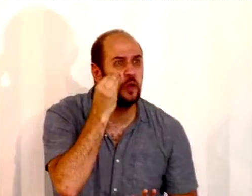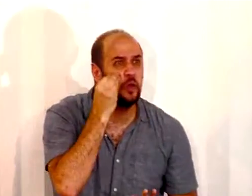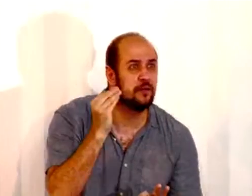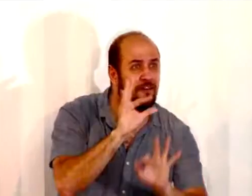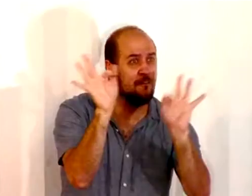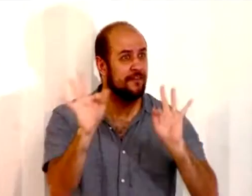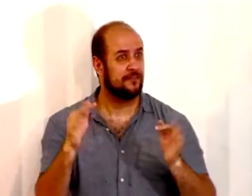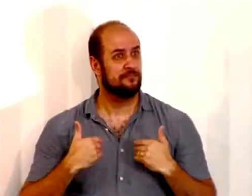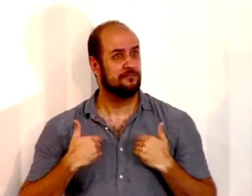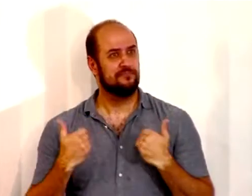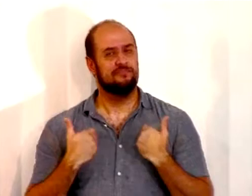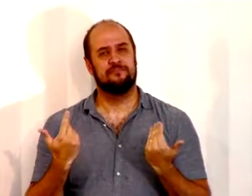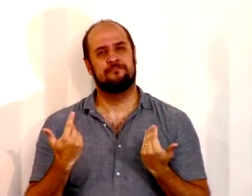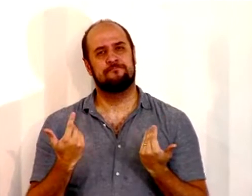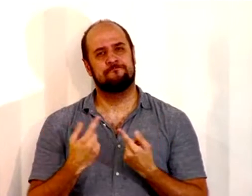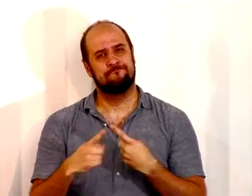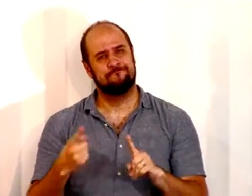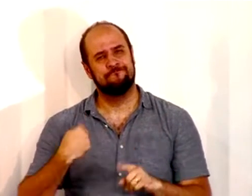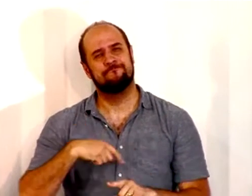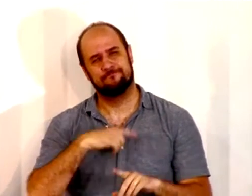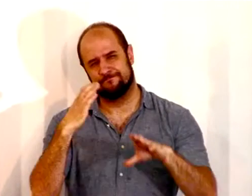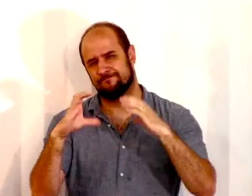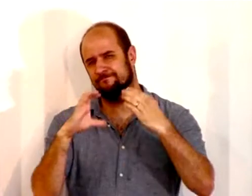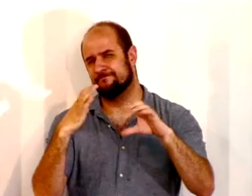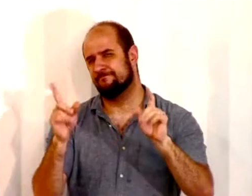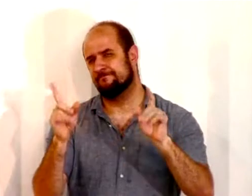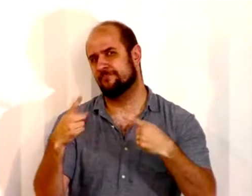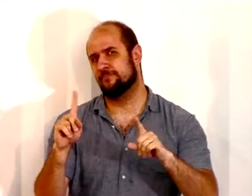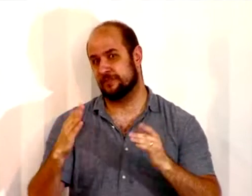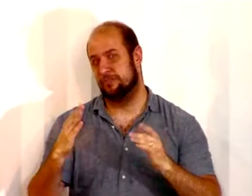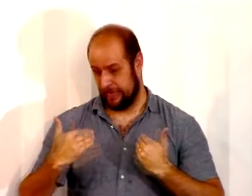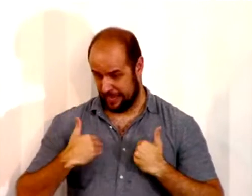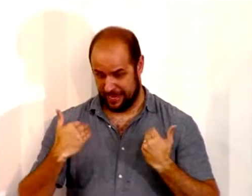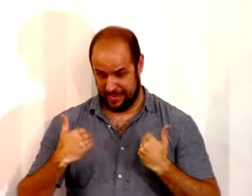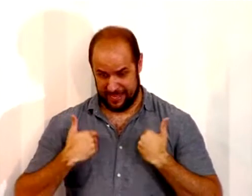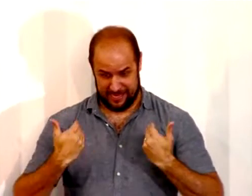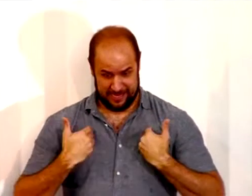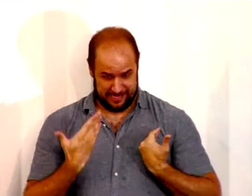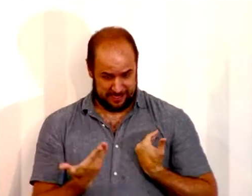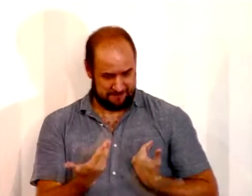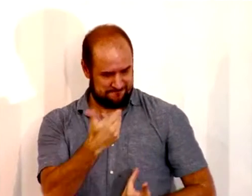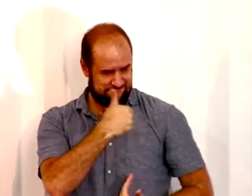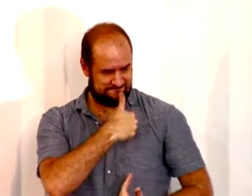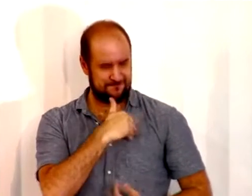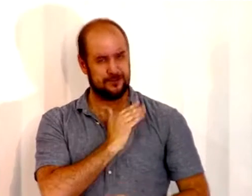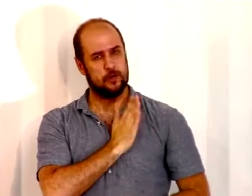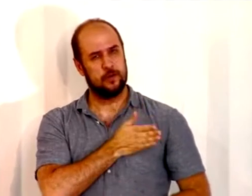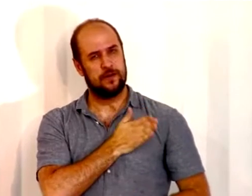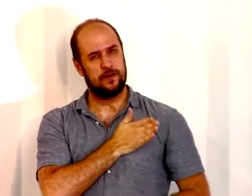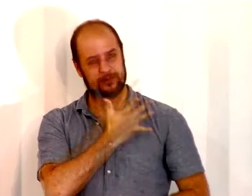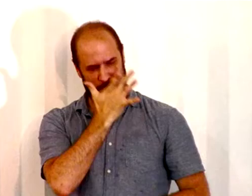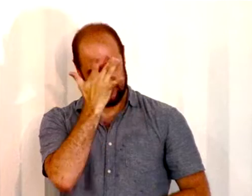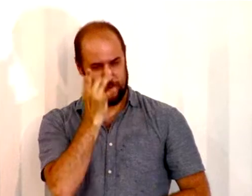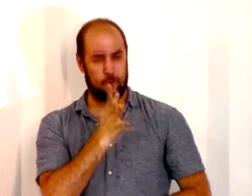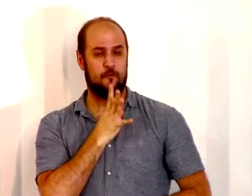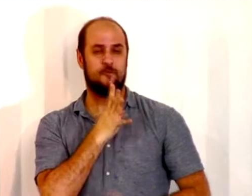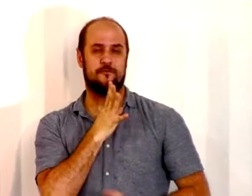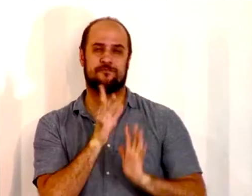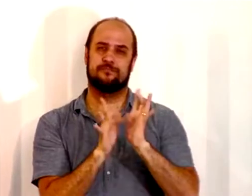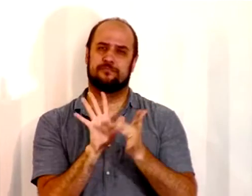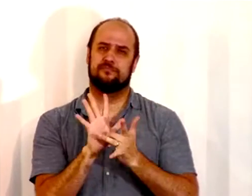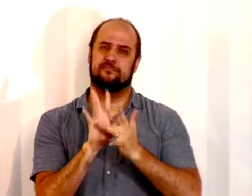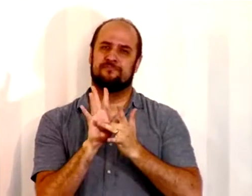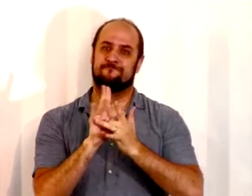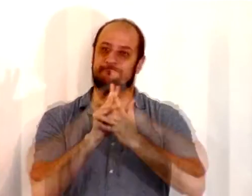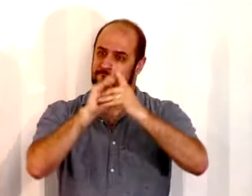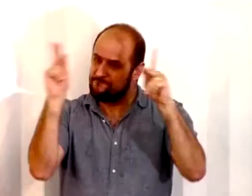verdadeira alegria. Mas como nós cantamos o velho e conhecido cântico, a alegria está no coração de quem já conhece a Jesus. A verdadeira paz